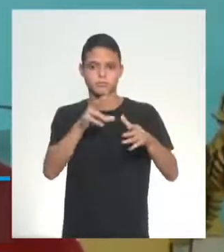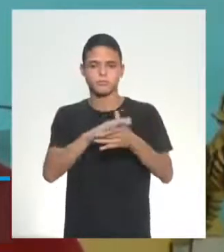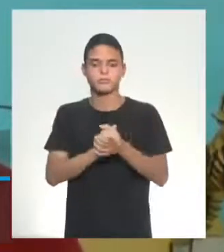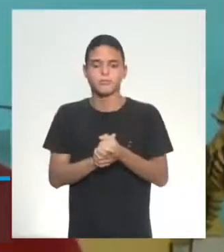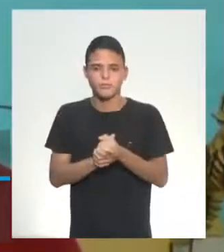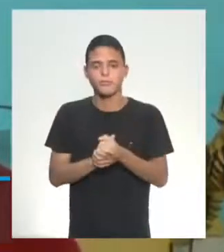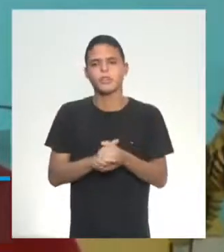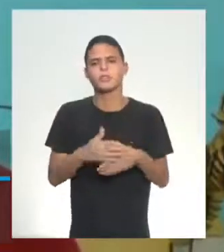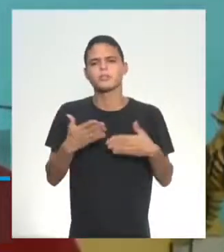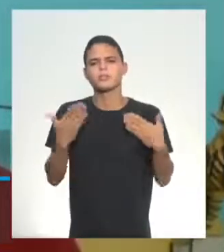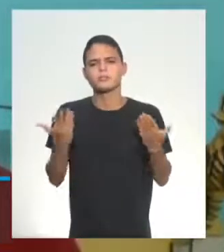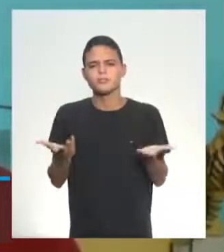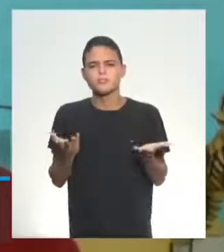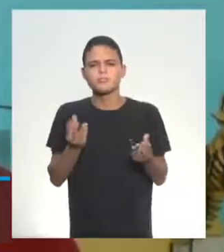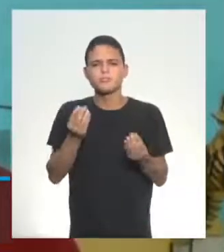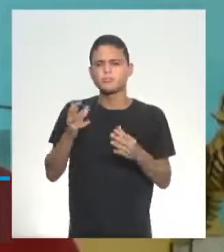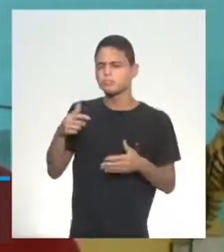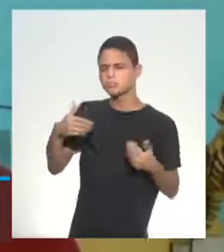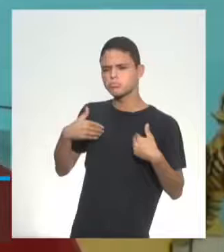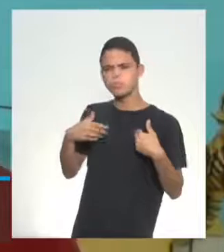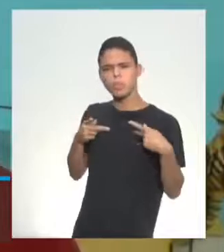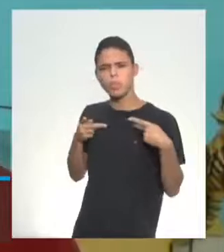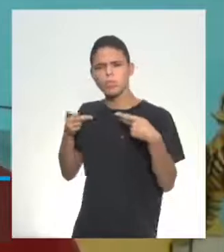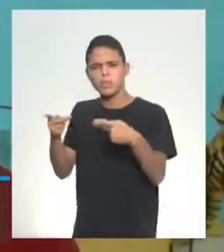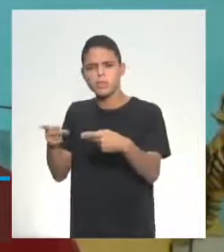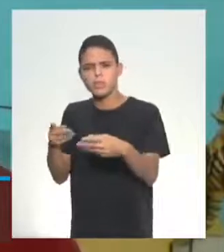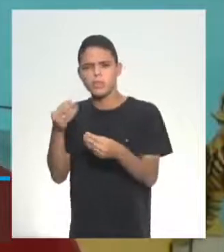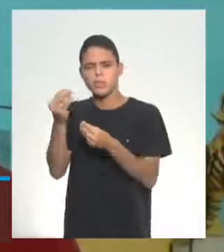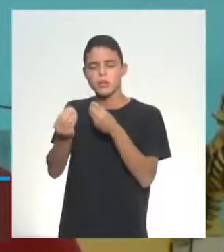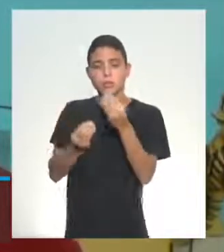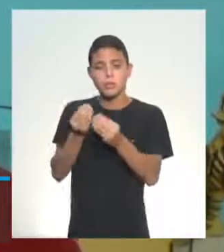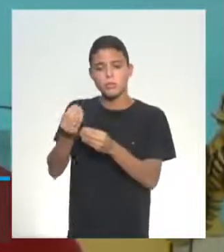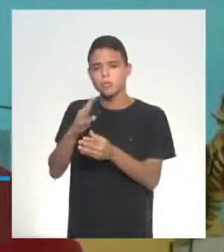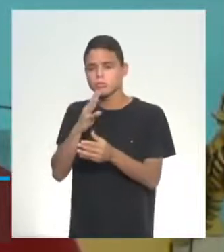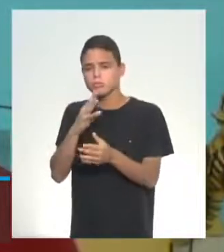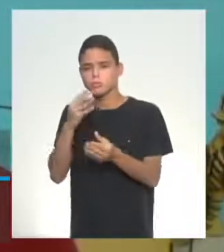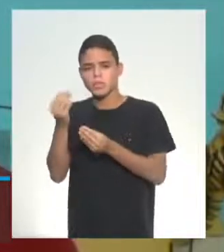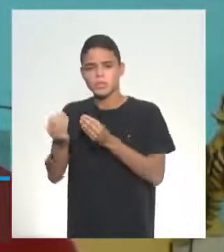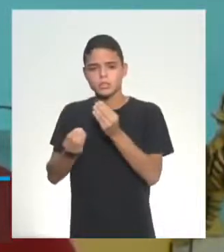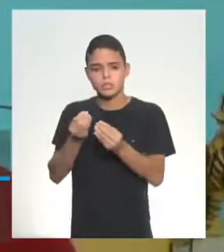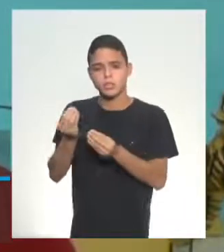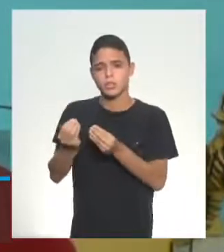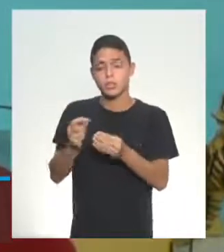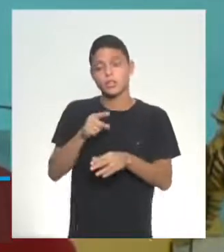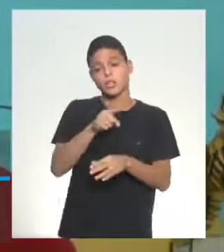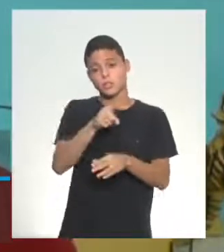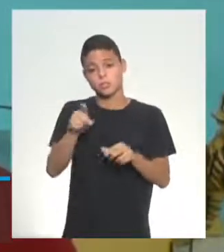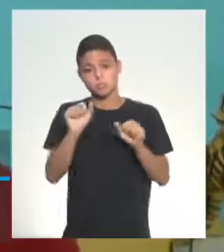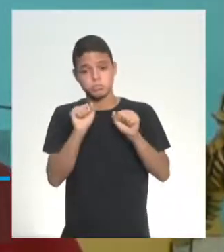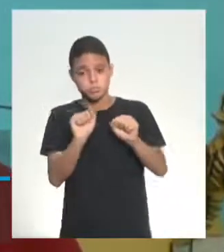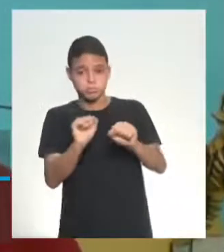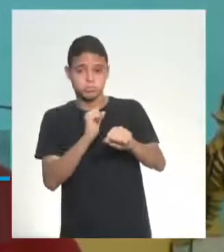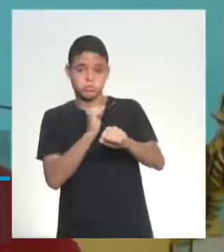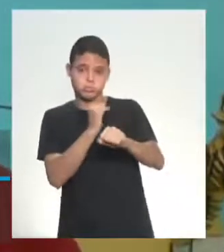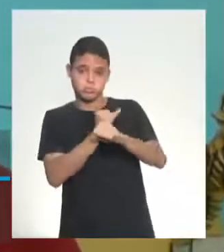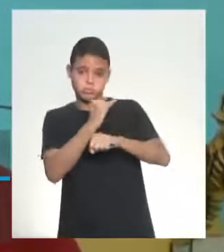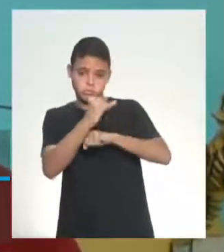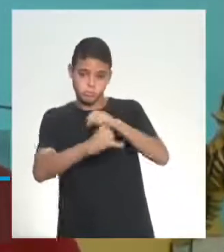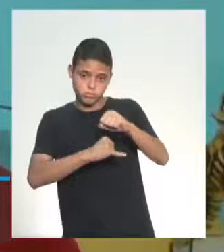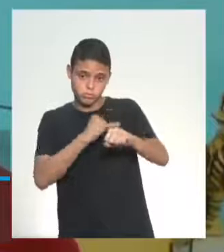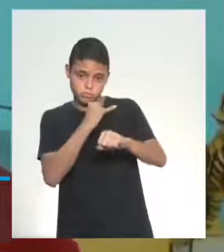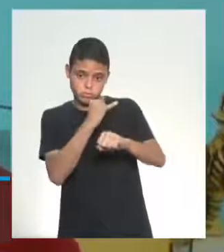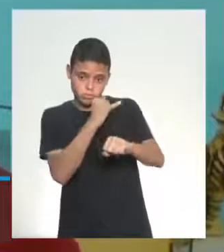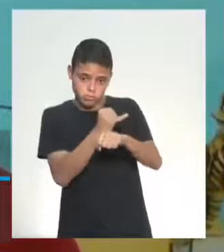faço, professor, para conhecer esse espaço? Você vai conhecer esse espaço acessando o nosso site, que é o